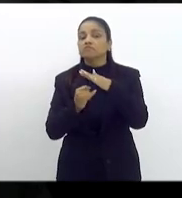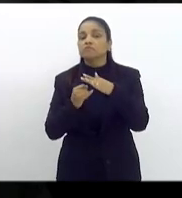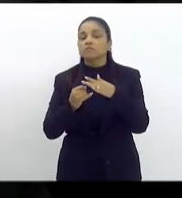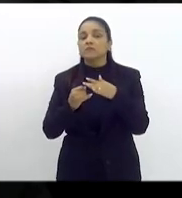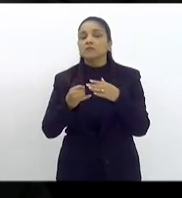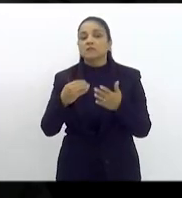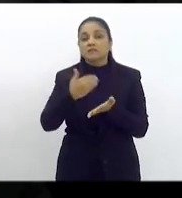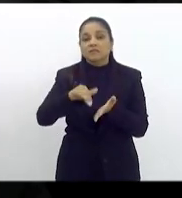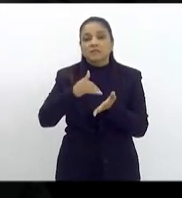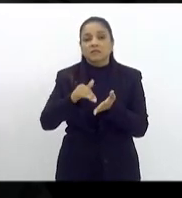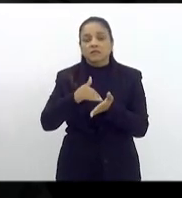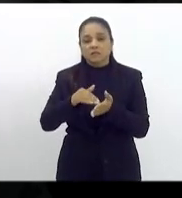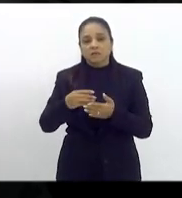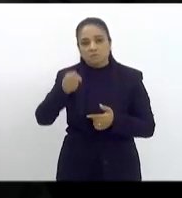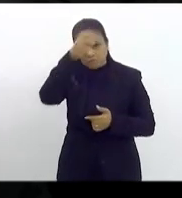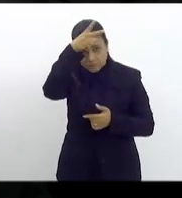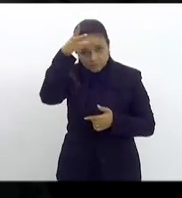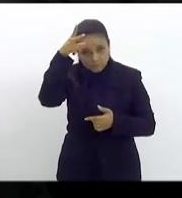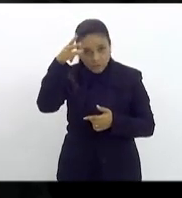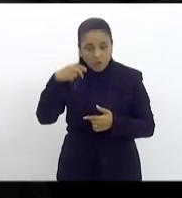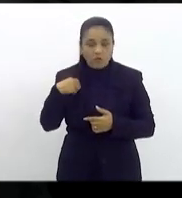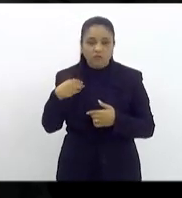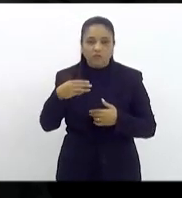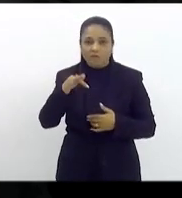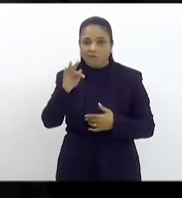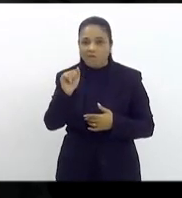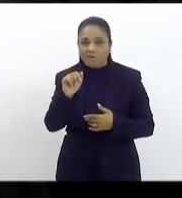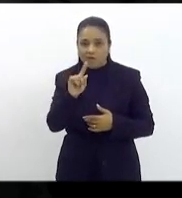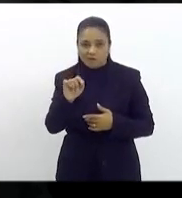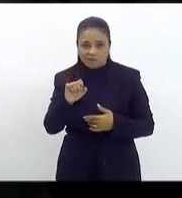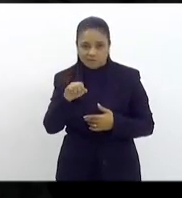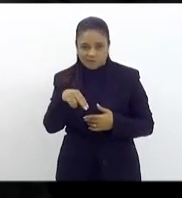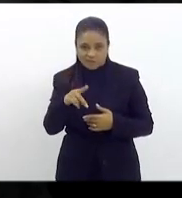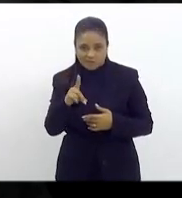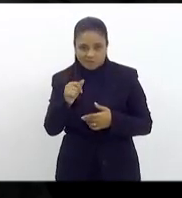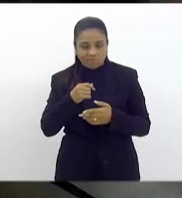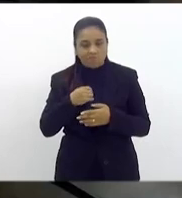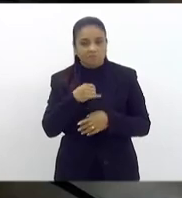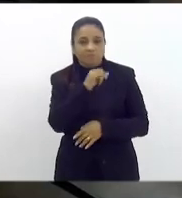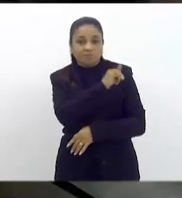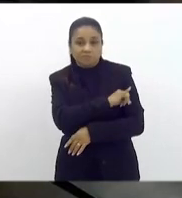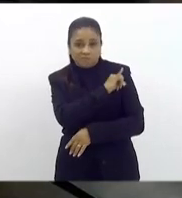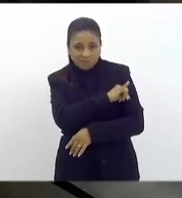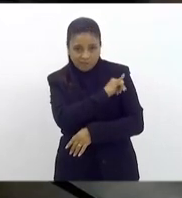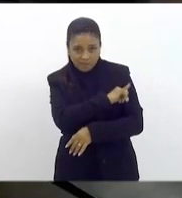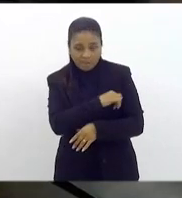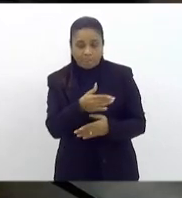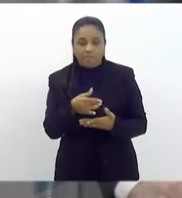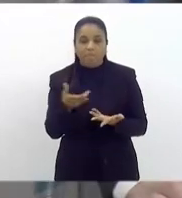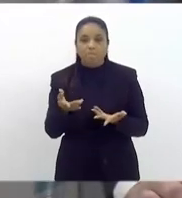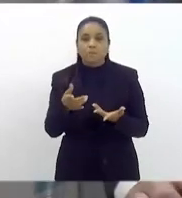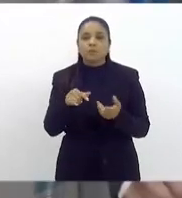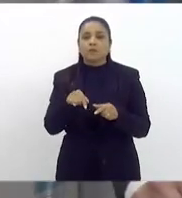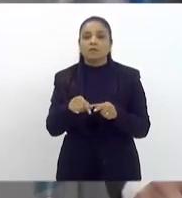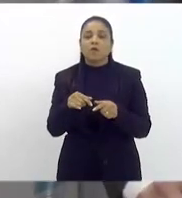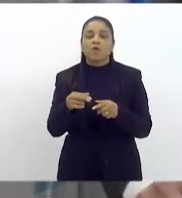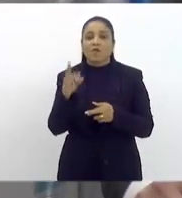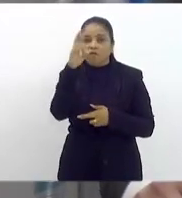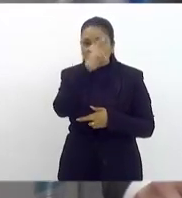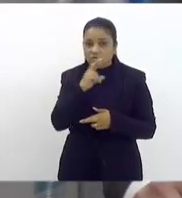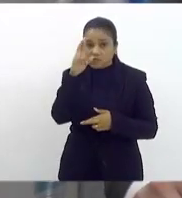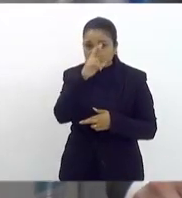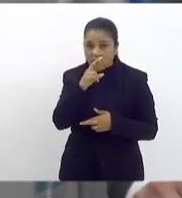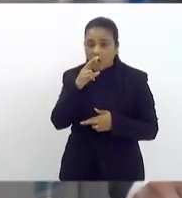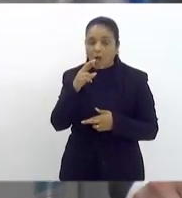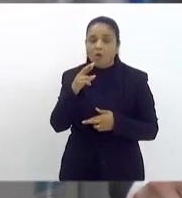Fazenda. Secretaria do Rio de Janeiro. Secretaria Municipal da capital. Isso. Carioca, eu tenho muito respeito pelos fiscais de renda, pelos